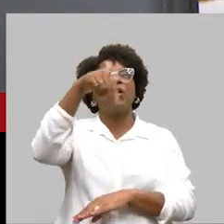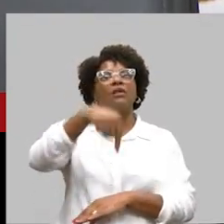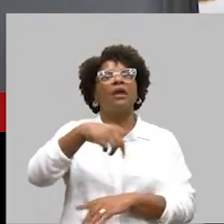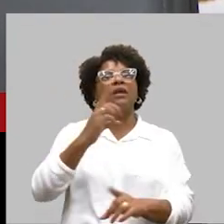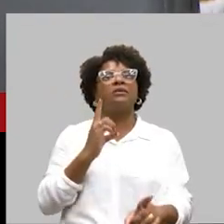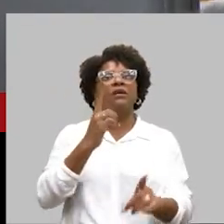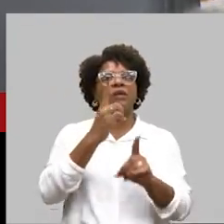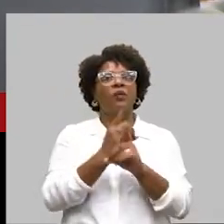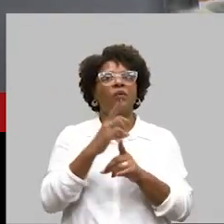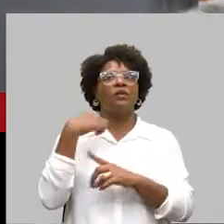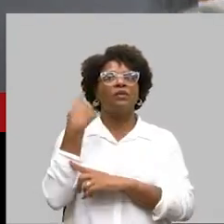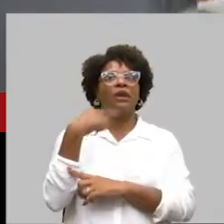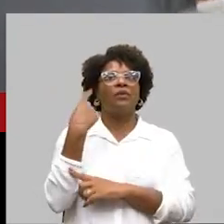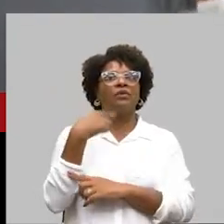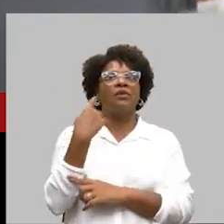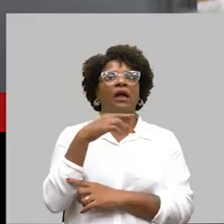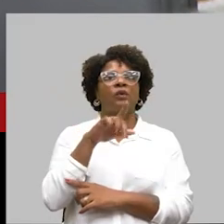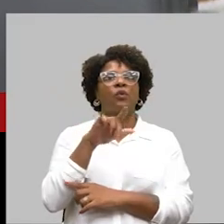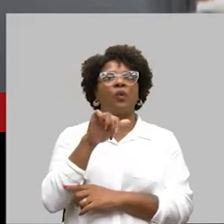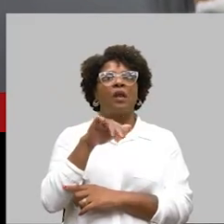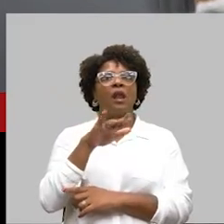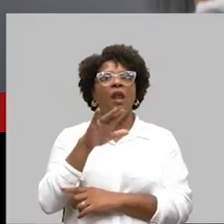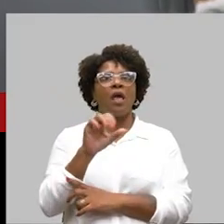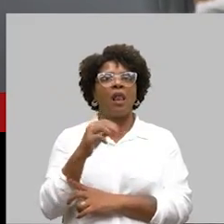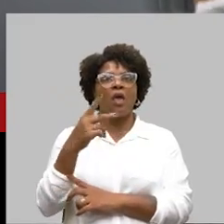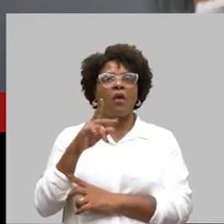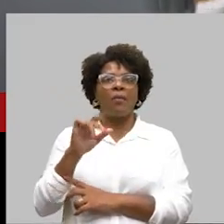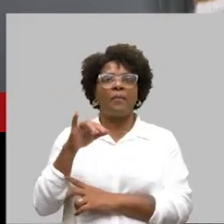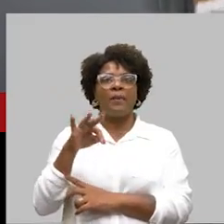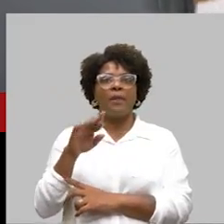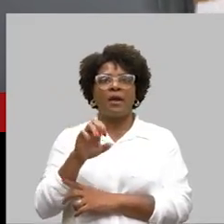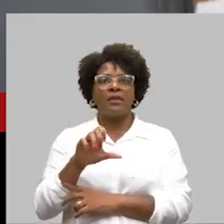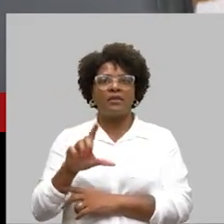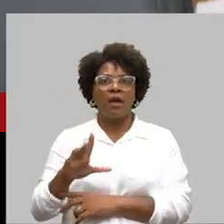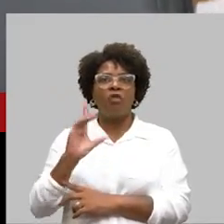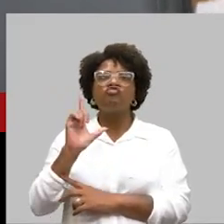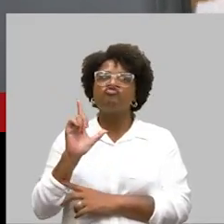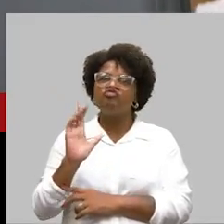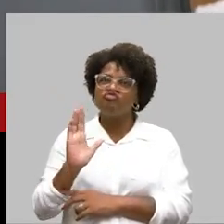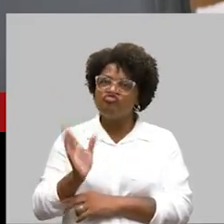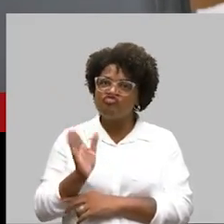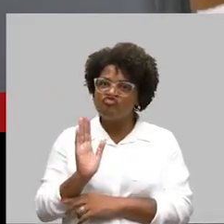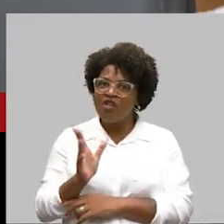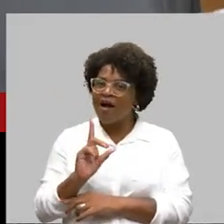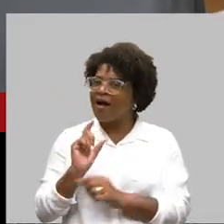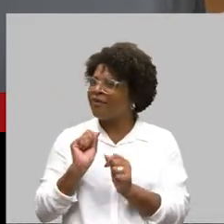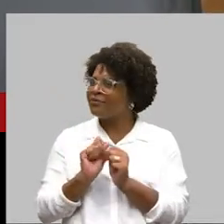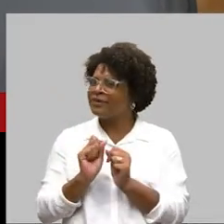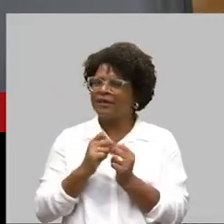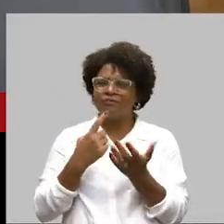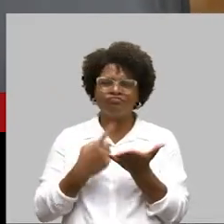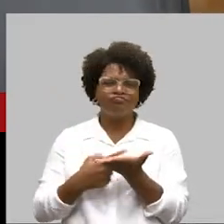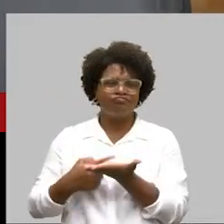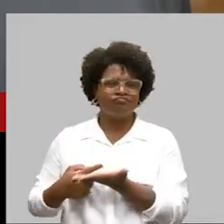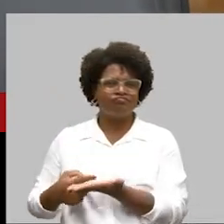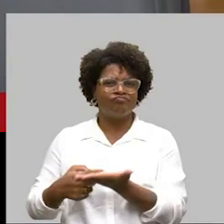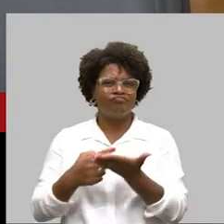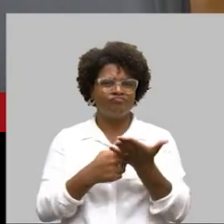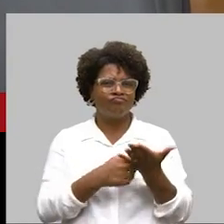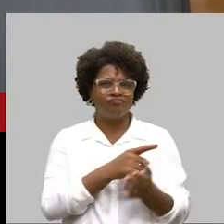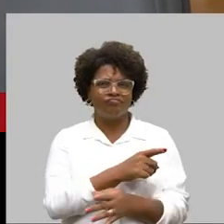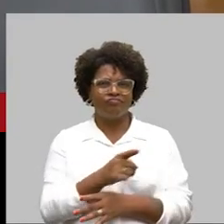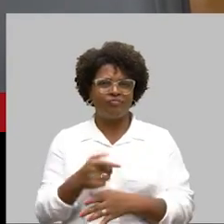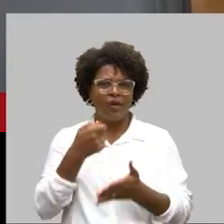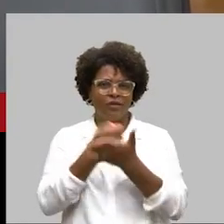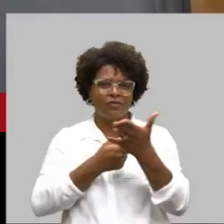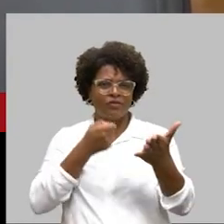Deputado Leleco Pimentel com o qual já registramos inúmeros compromissos de luta